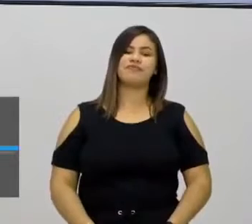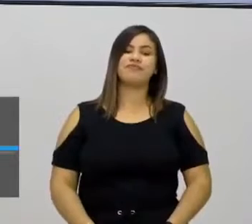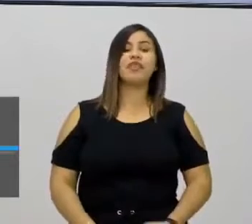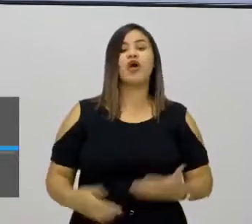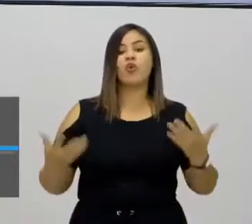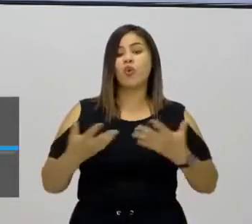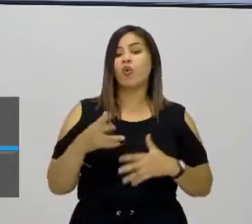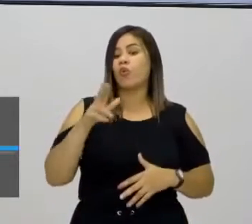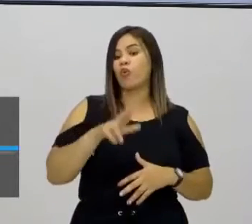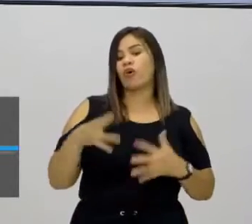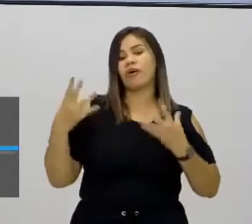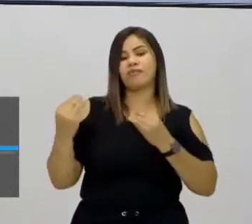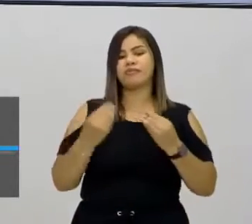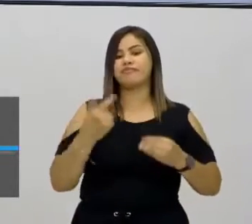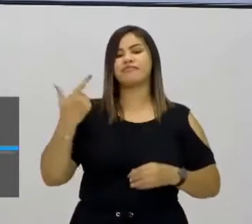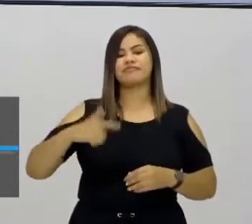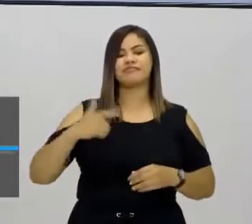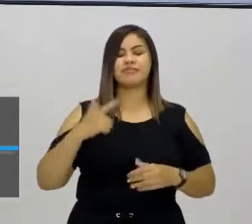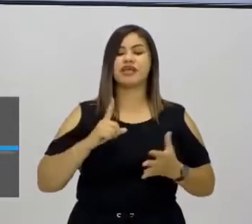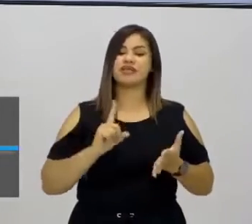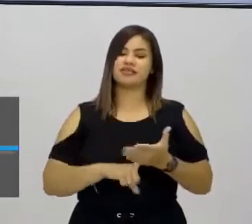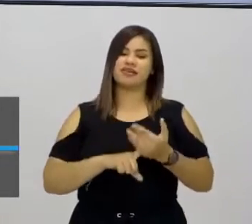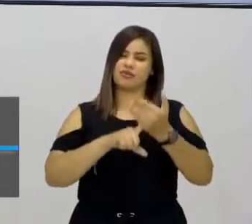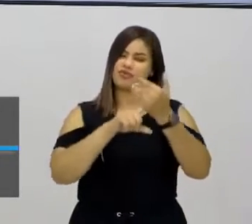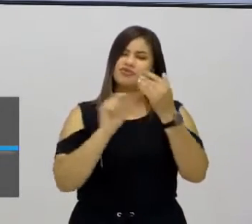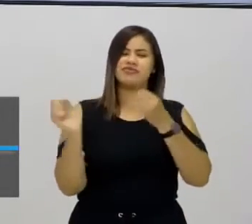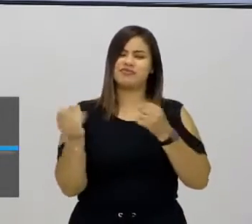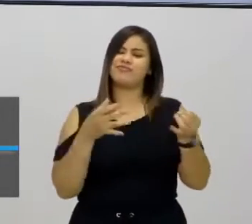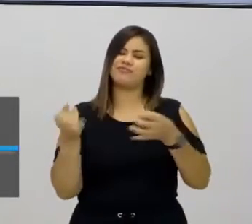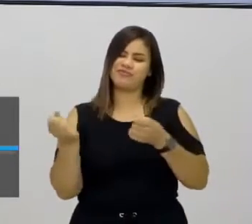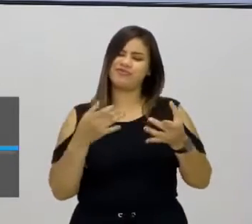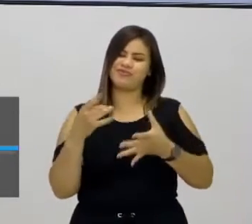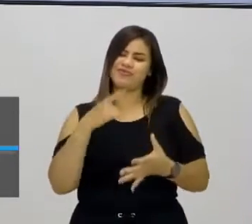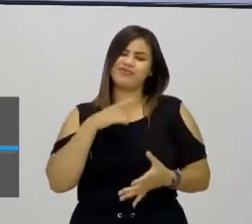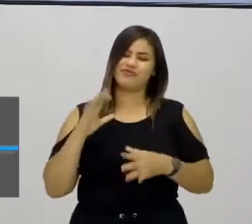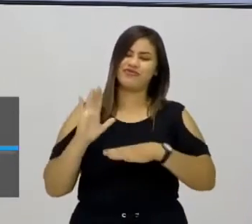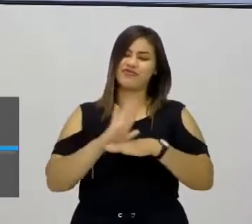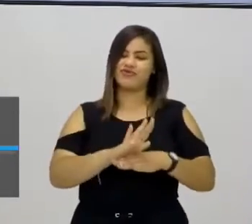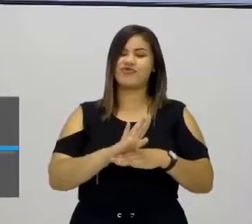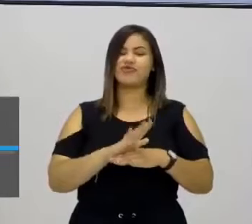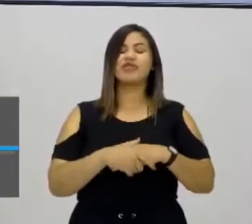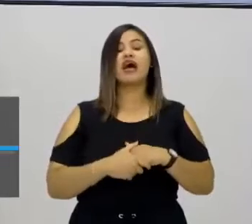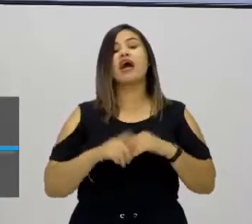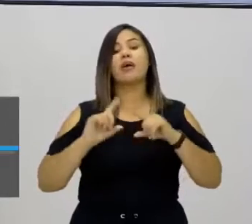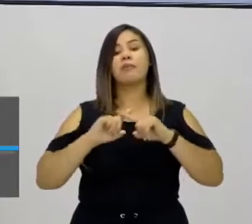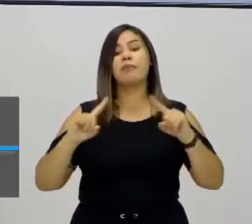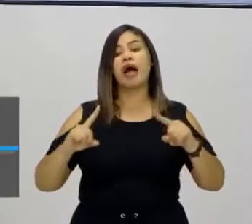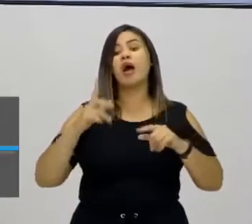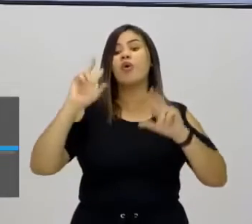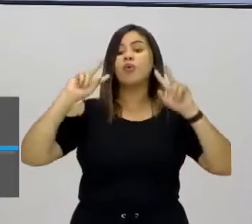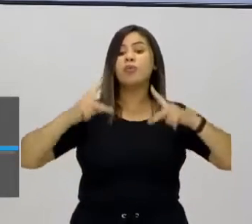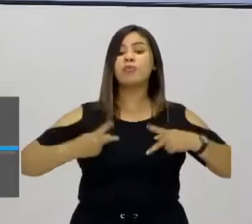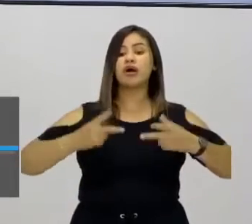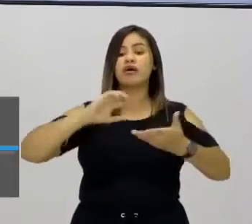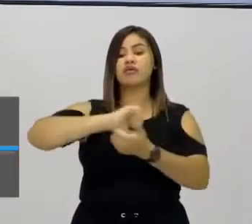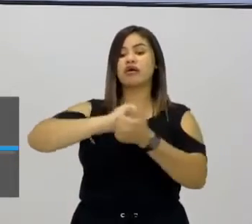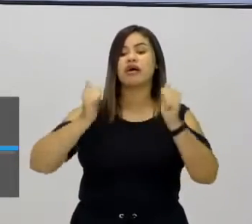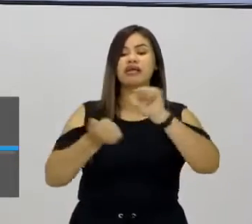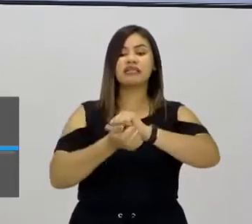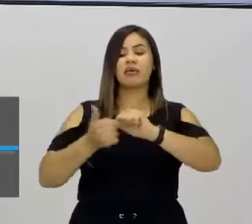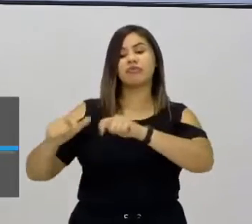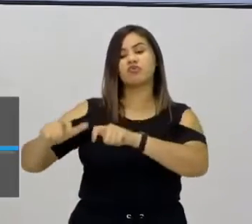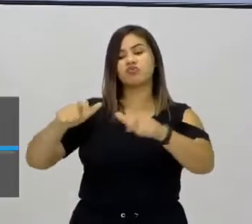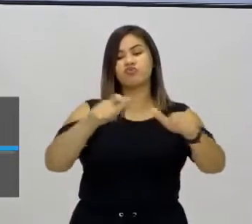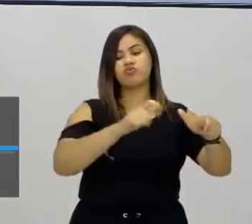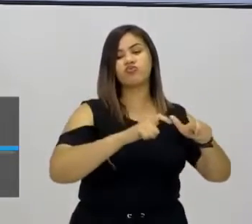muito isso, né? Nós temos aí tecnologias novas, mas para a gente ver, né, que, né, o ser humano começa a se adaptar aos seus locais